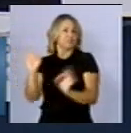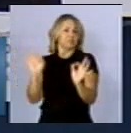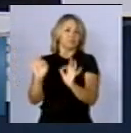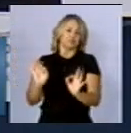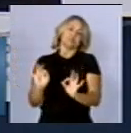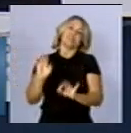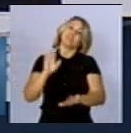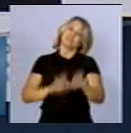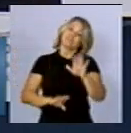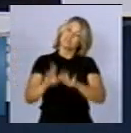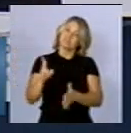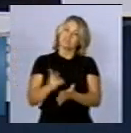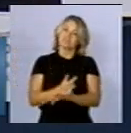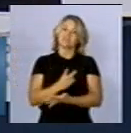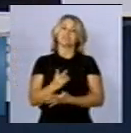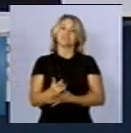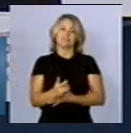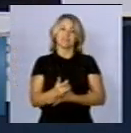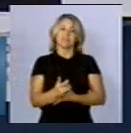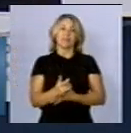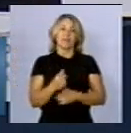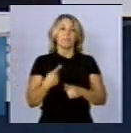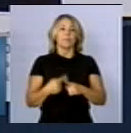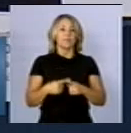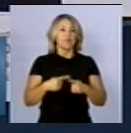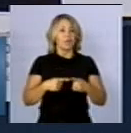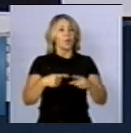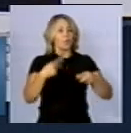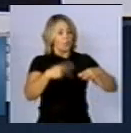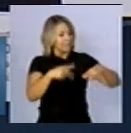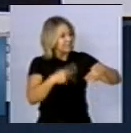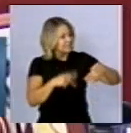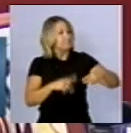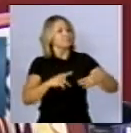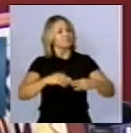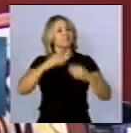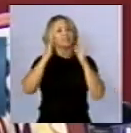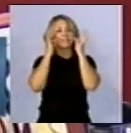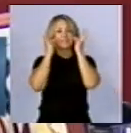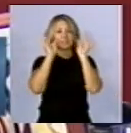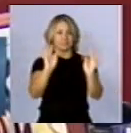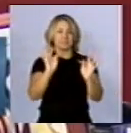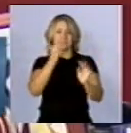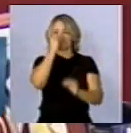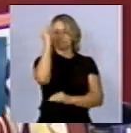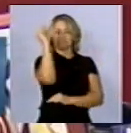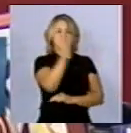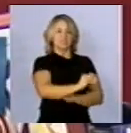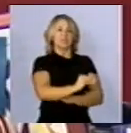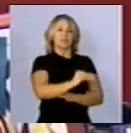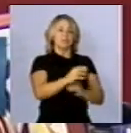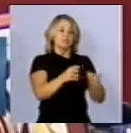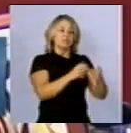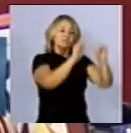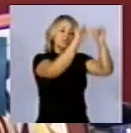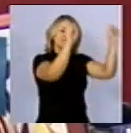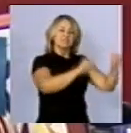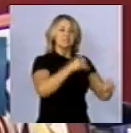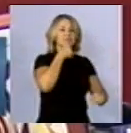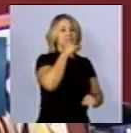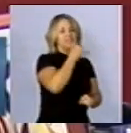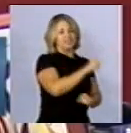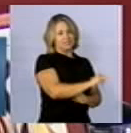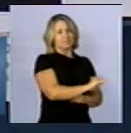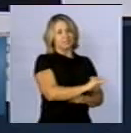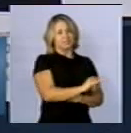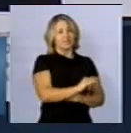são muitas vezes e muitas vezes Ministério Público é testemunha disso Ignorar as pelo sistema elétrico e isso é